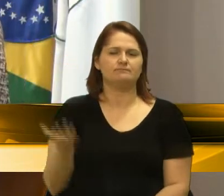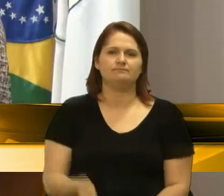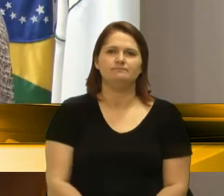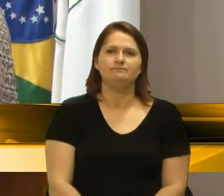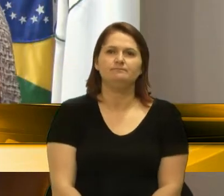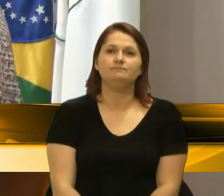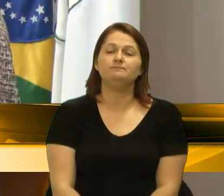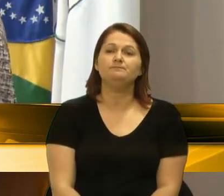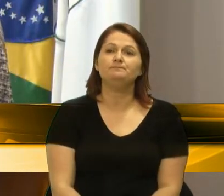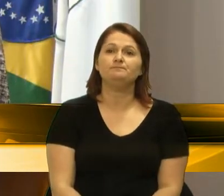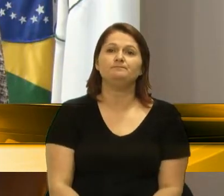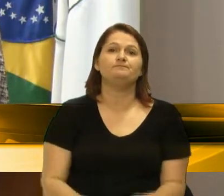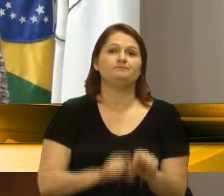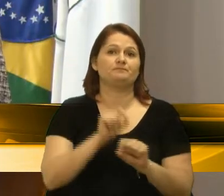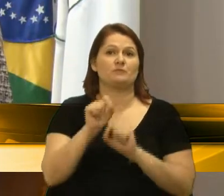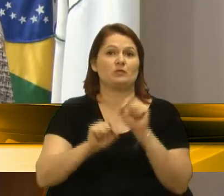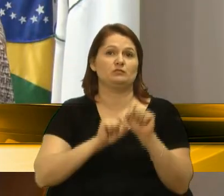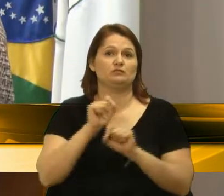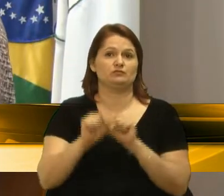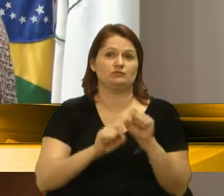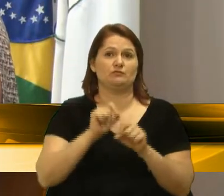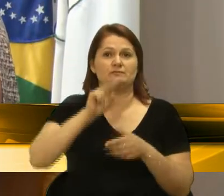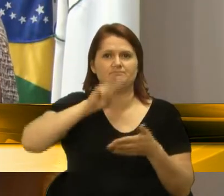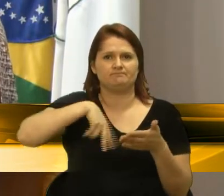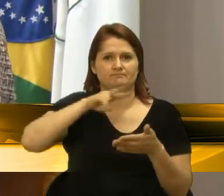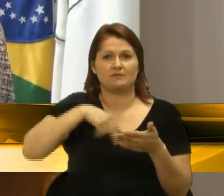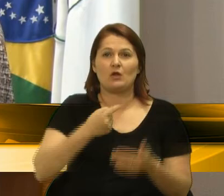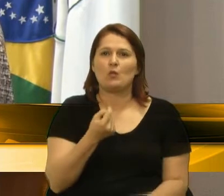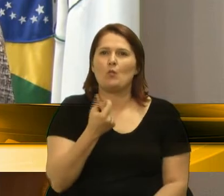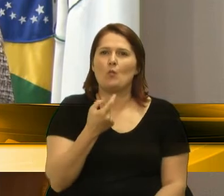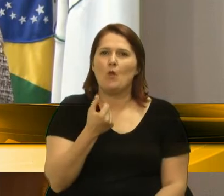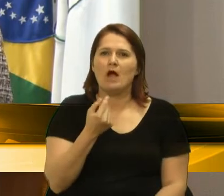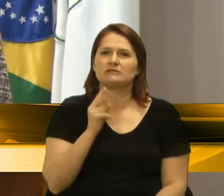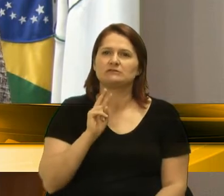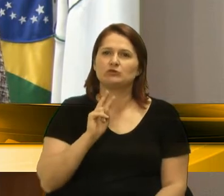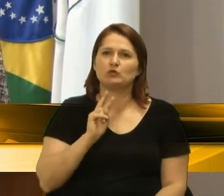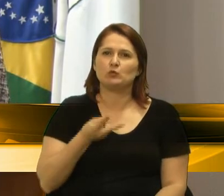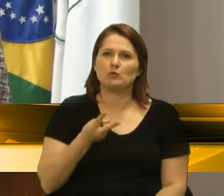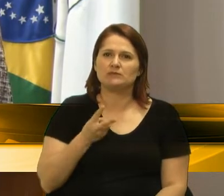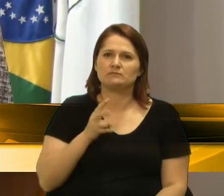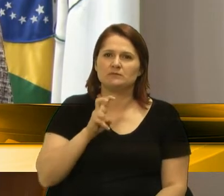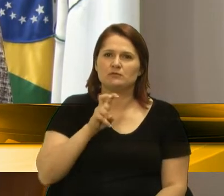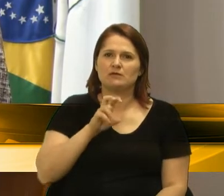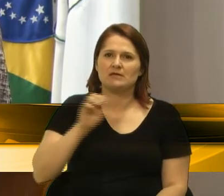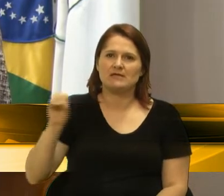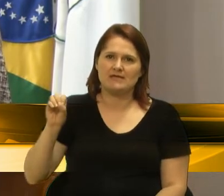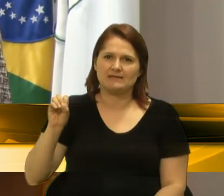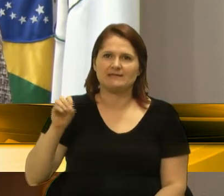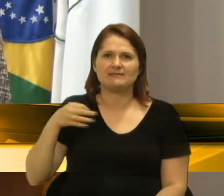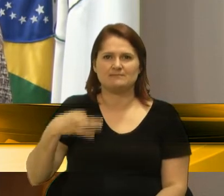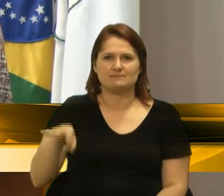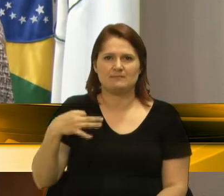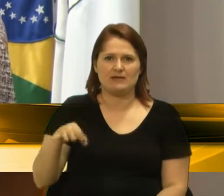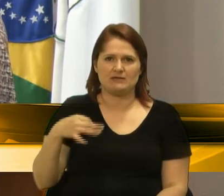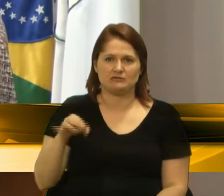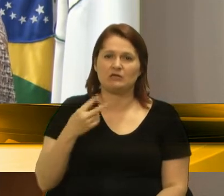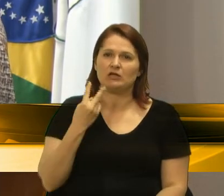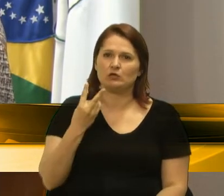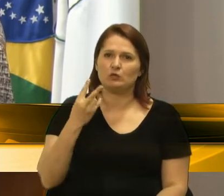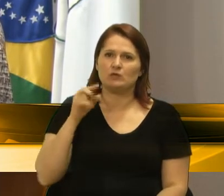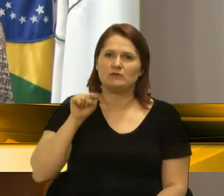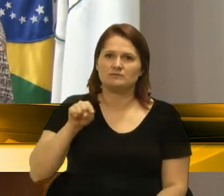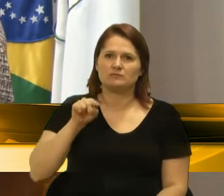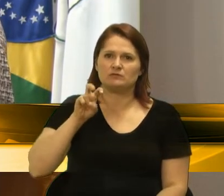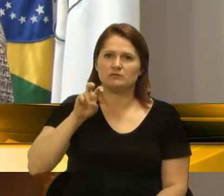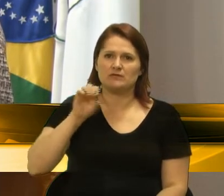Sobre a leitura das quase 2.500 páginas, pois houve sim a composição e